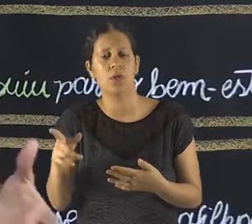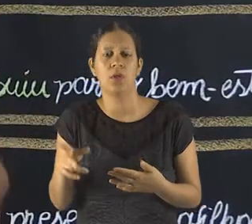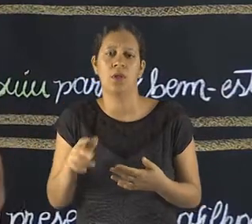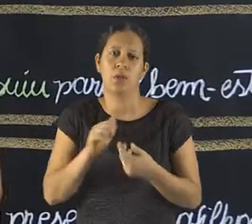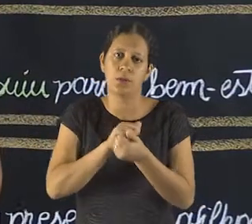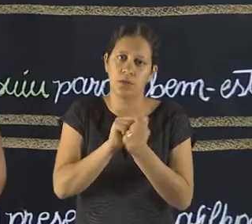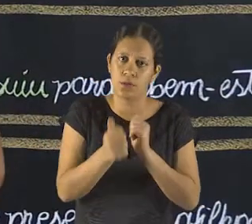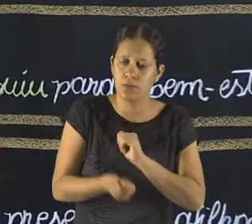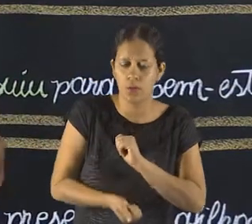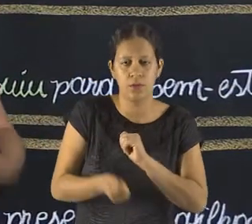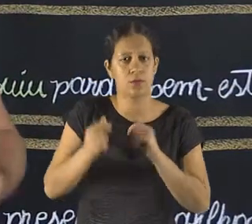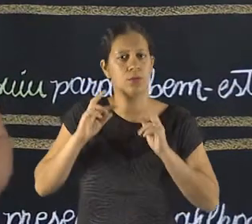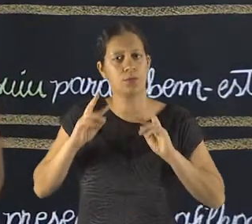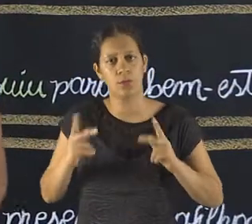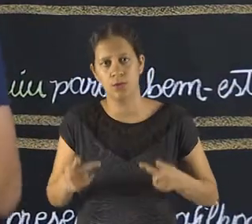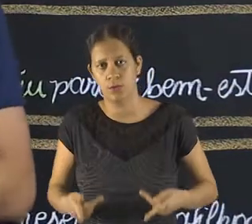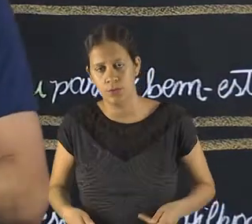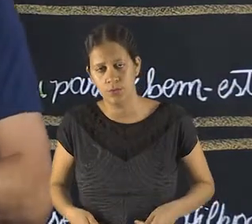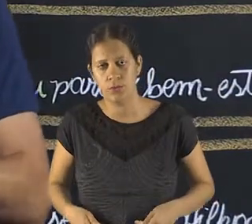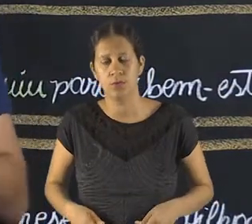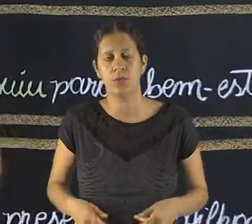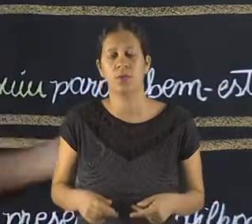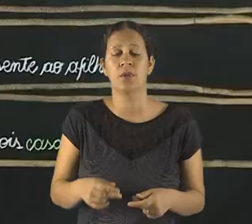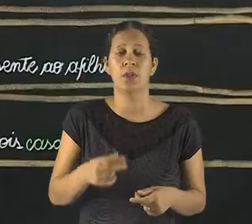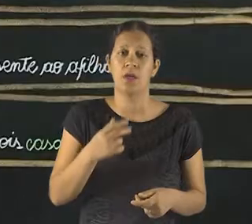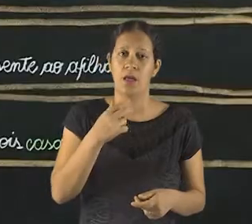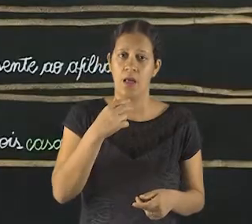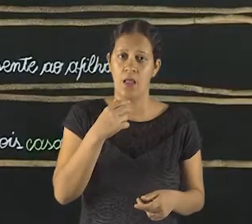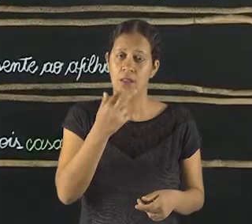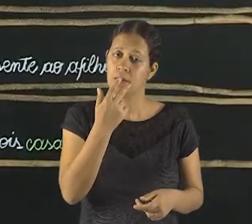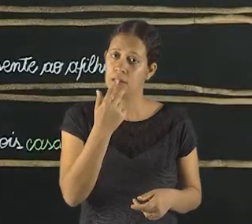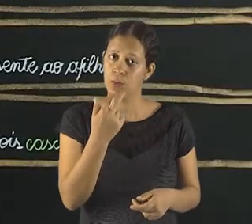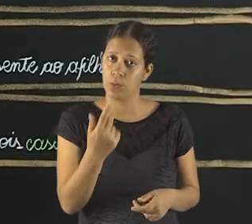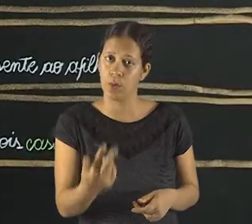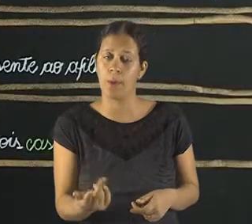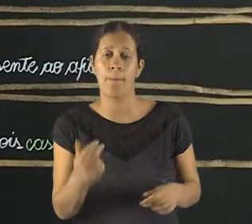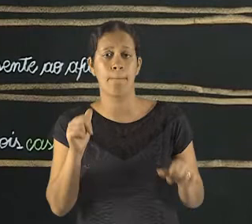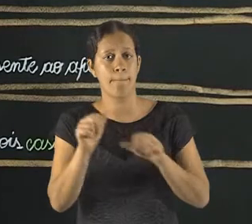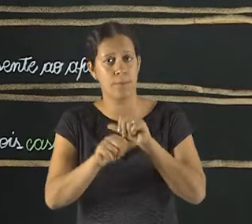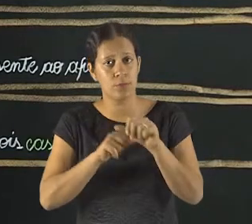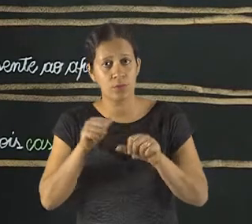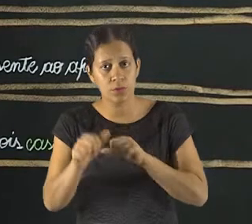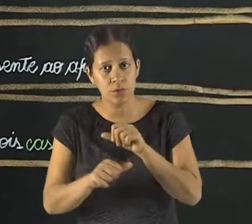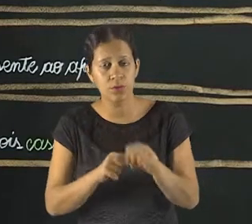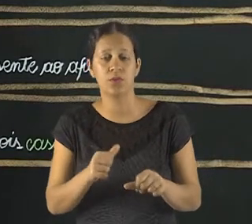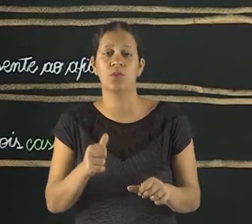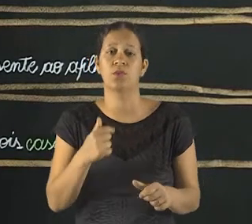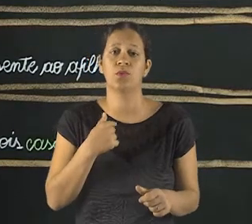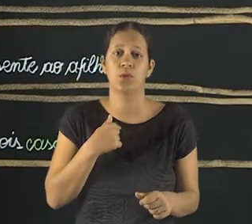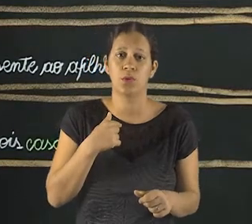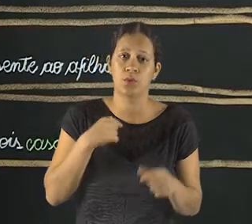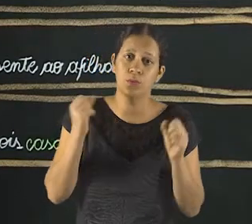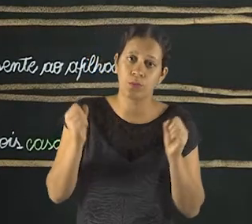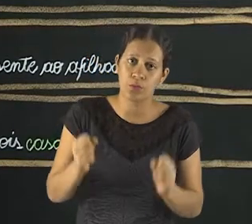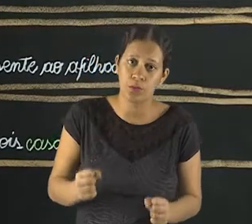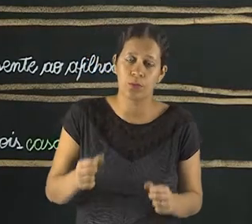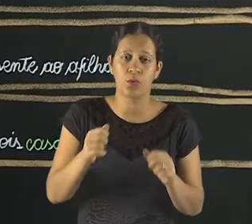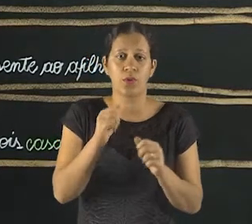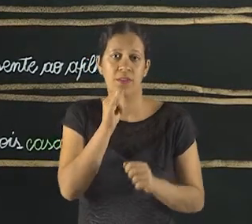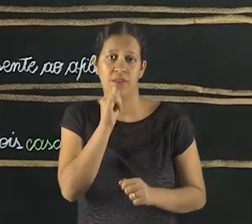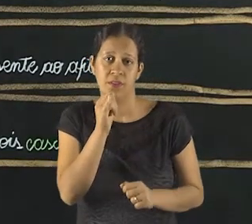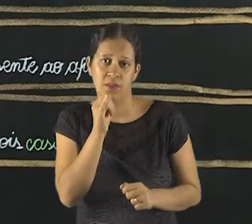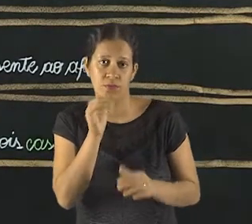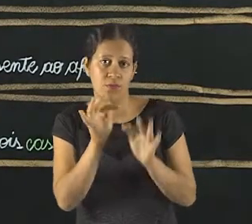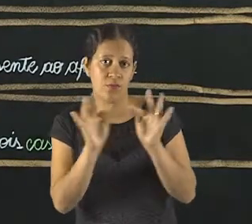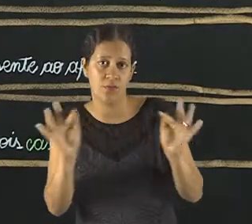processo de adaptação do ser humano a diversas questões sociais. Quando a língua se modifica, algumas estruturas são revistas. Eu poderia